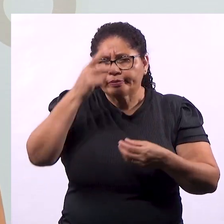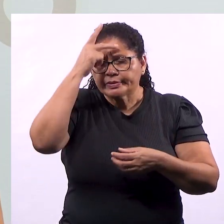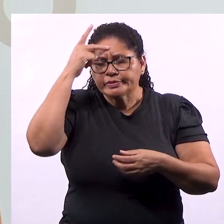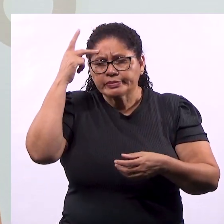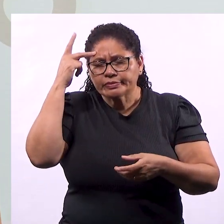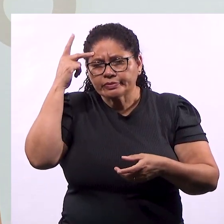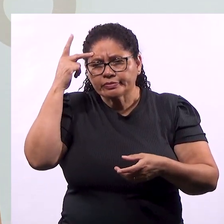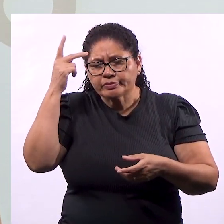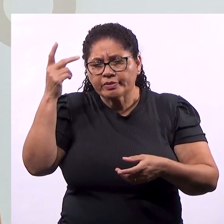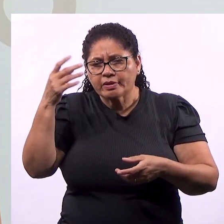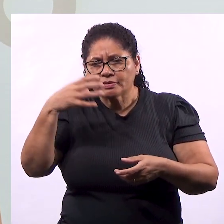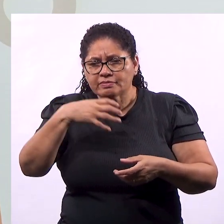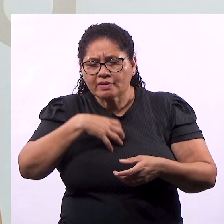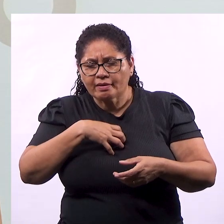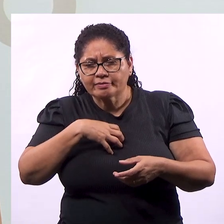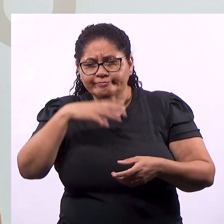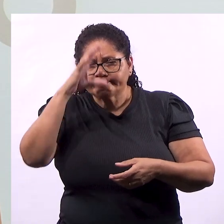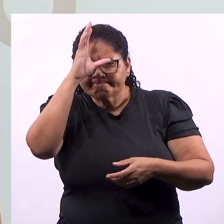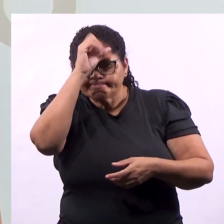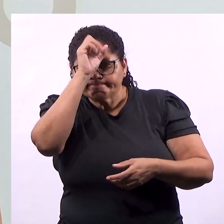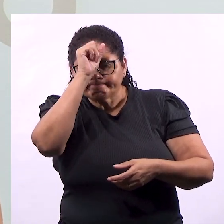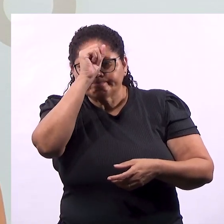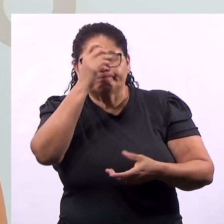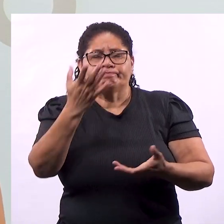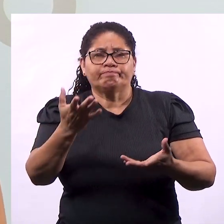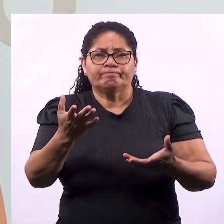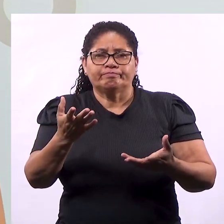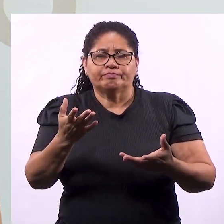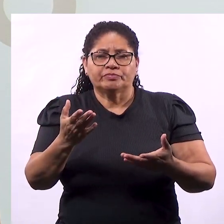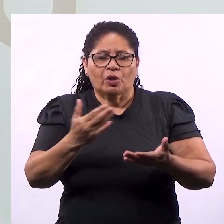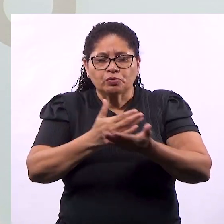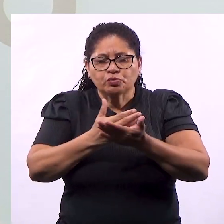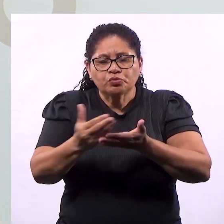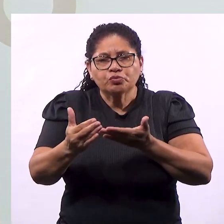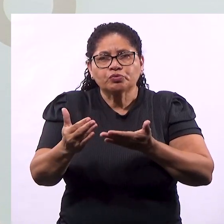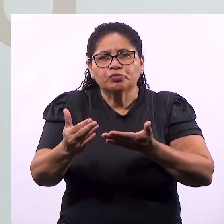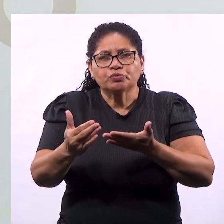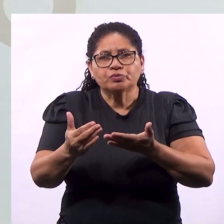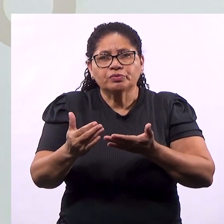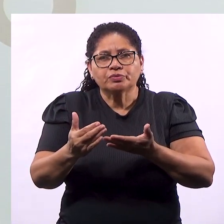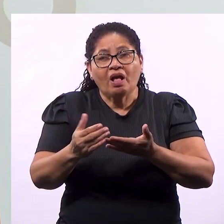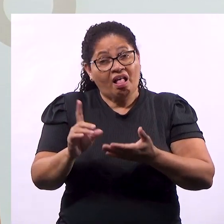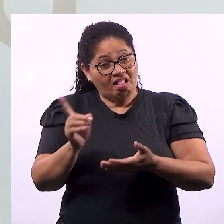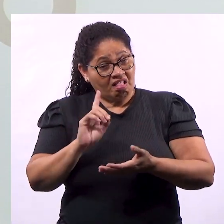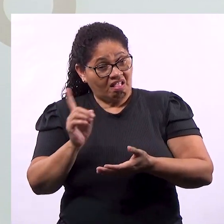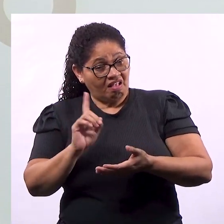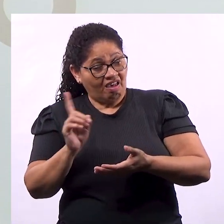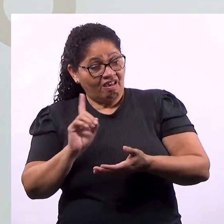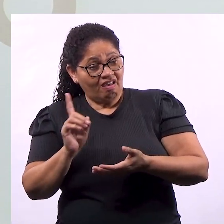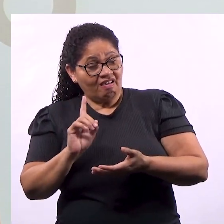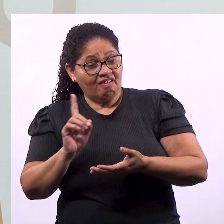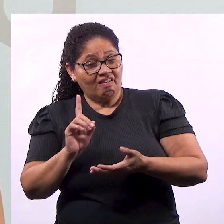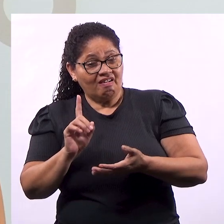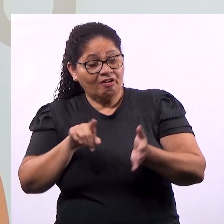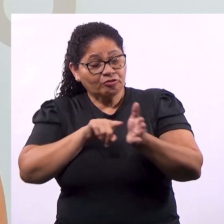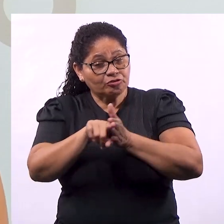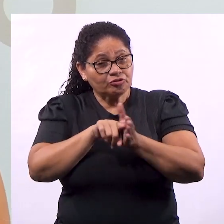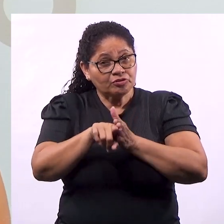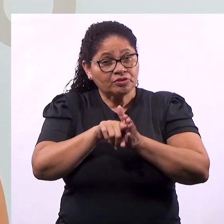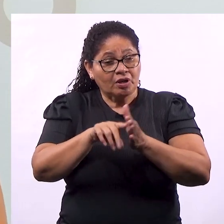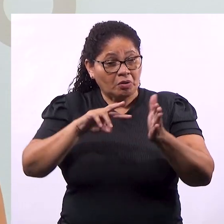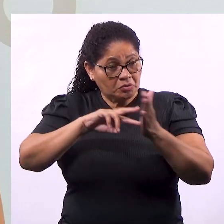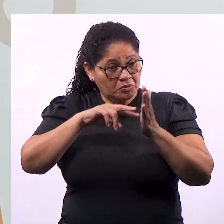essa pessoa se encontra do processo de aprendizagem E aí ela é feita só no início Só que não né